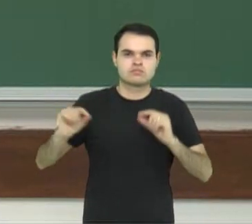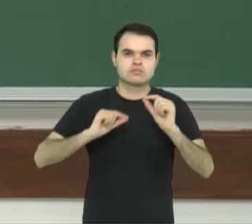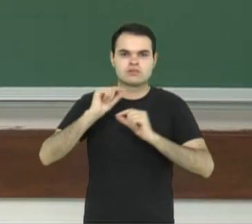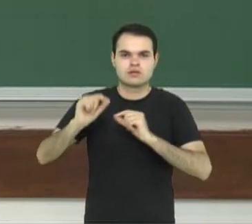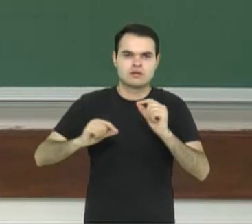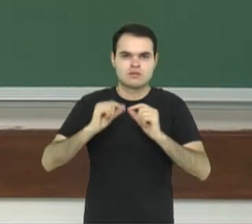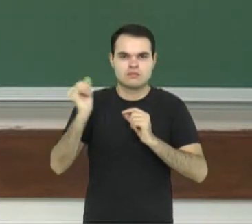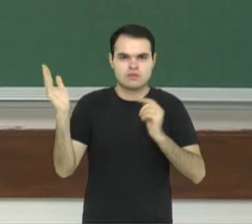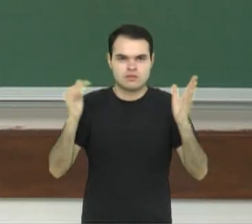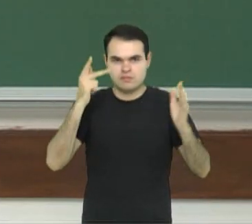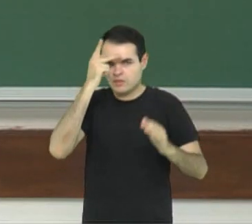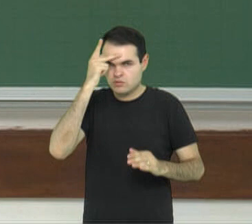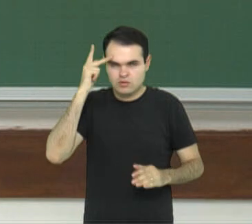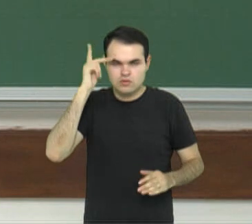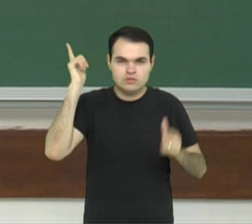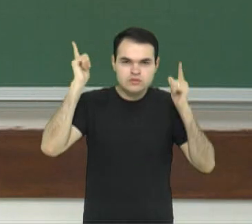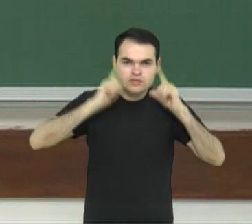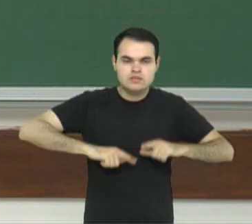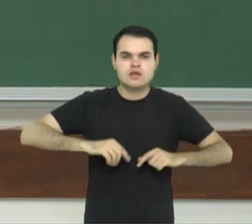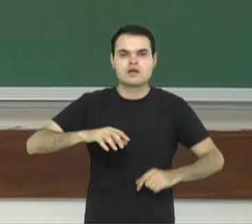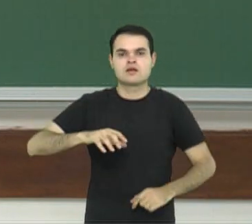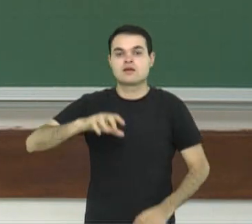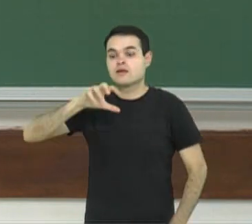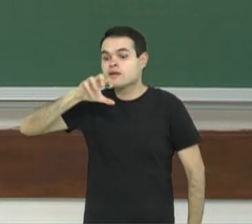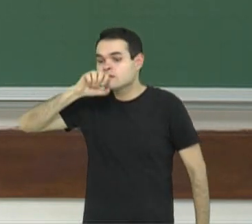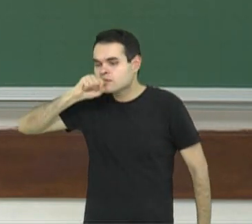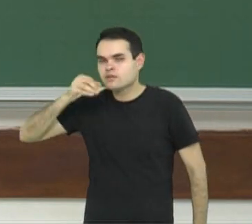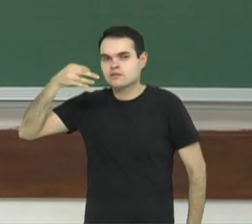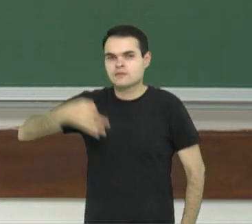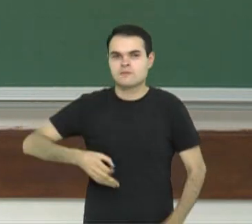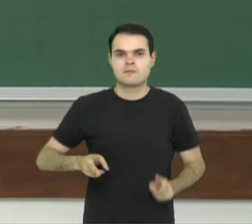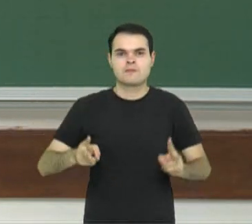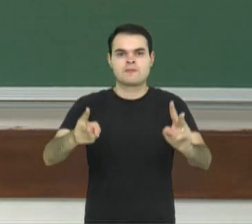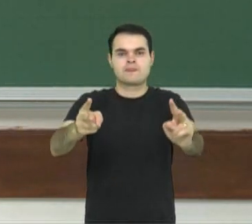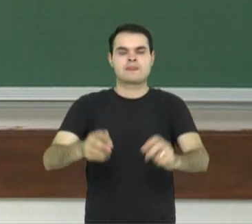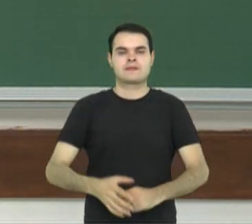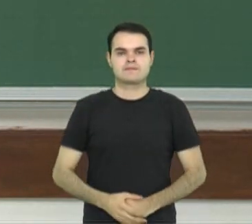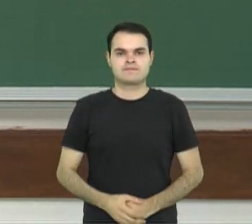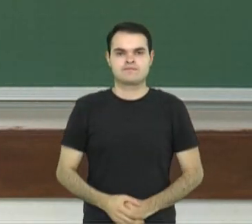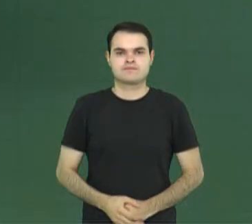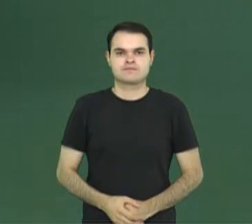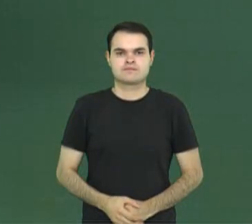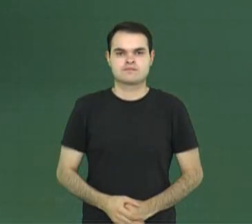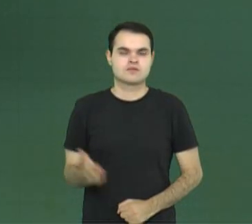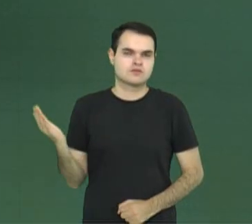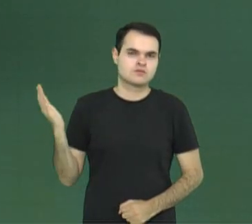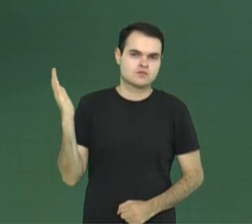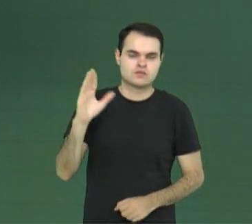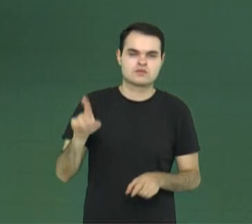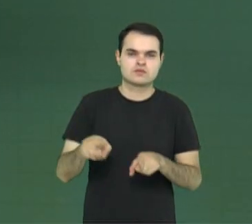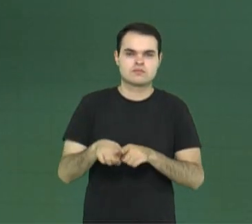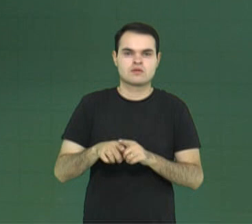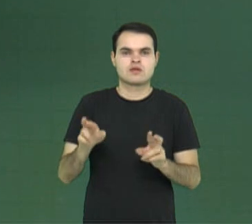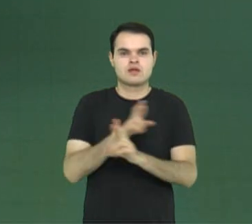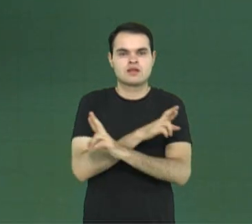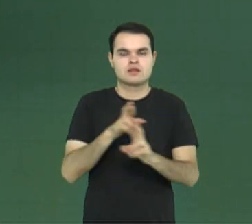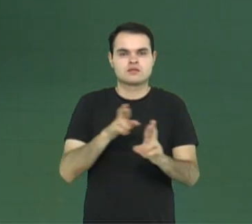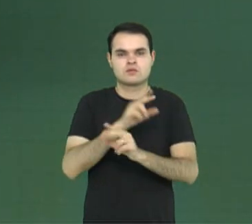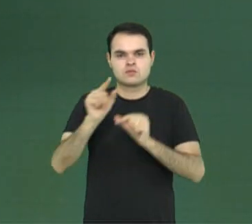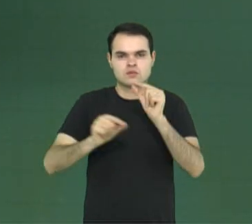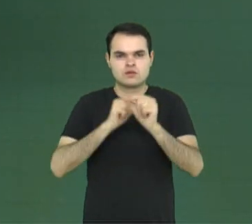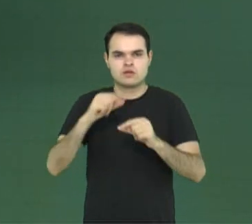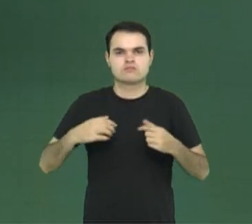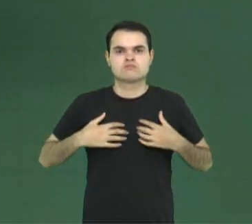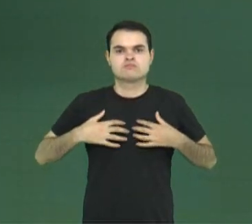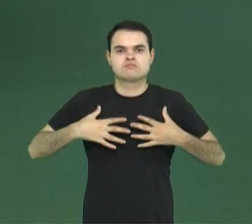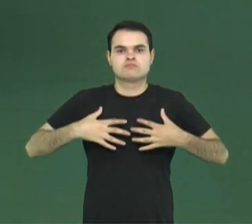poder fazer com que a pessoa consiga respirar de forma adequada. Vamos prosseguir nos nossos slides. Eu trouxe aqui também uma relação dos nossos pulmões